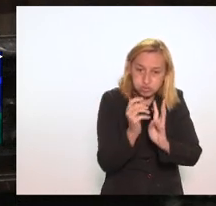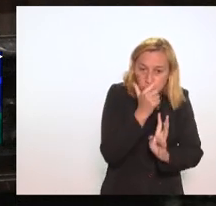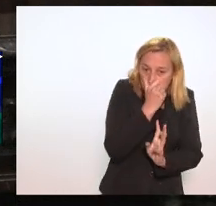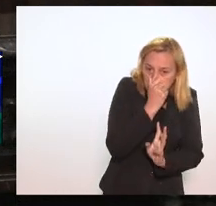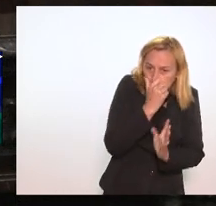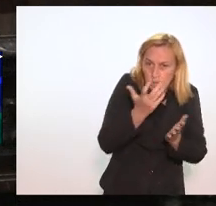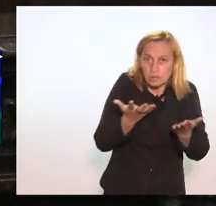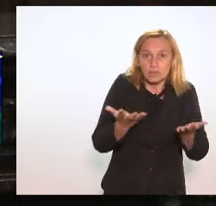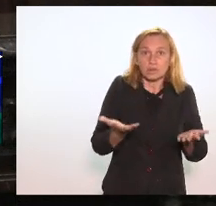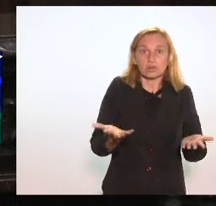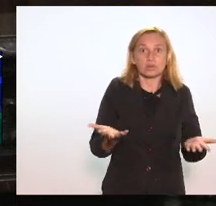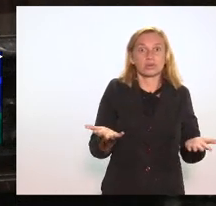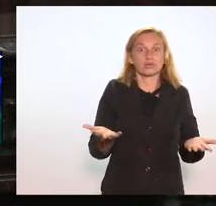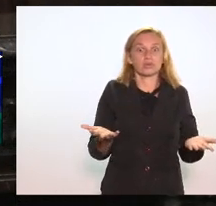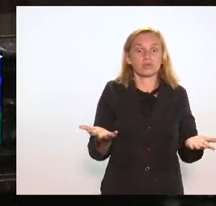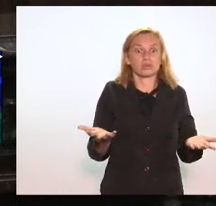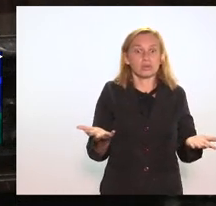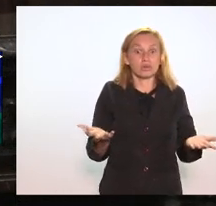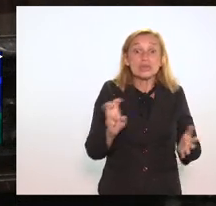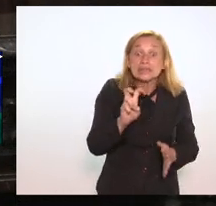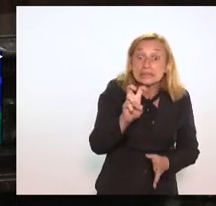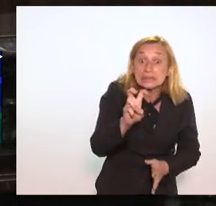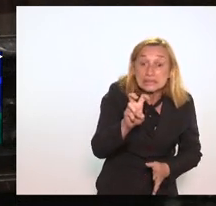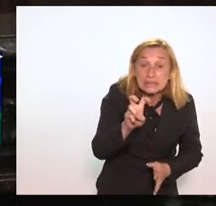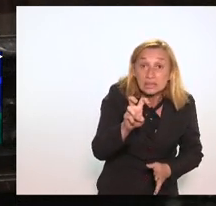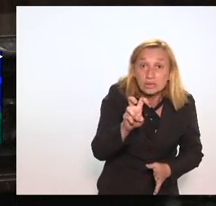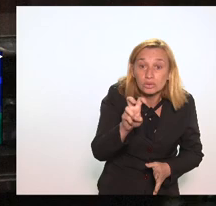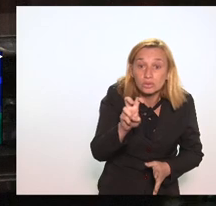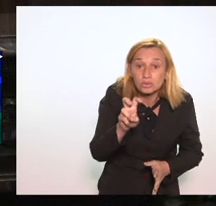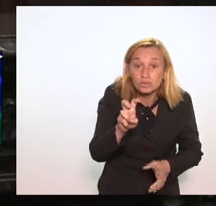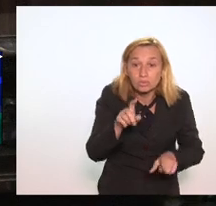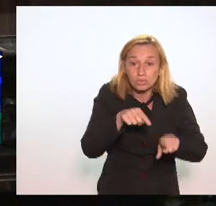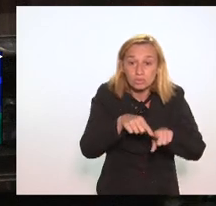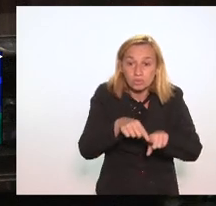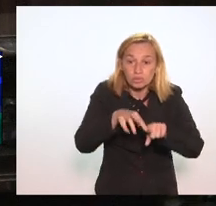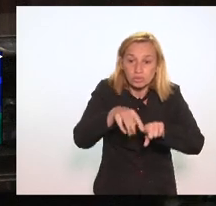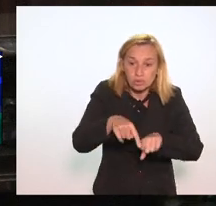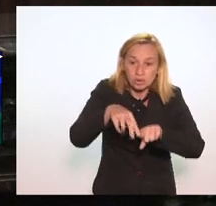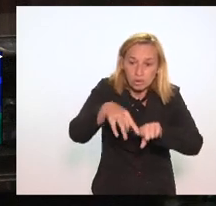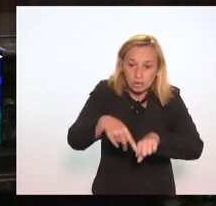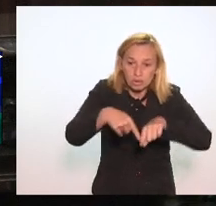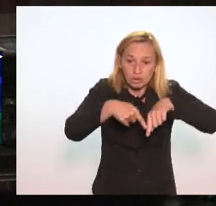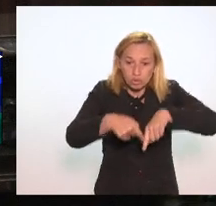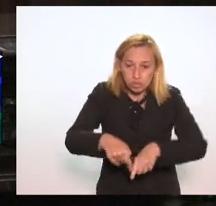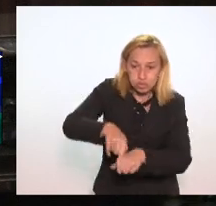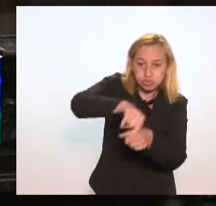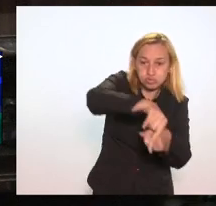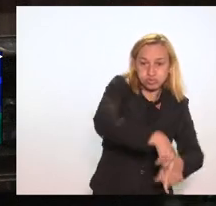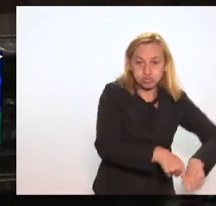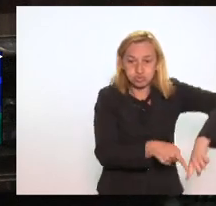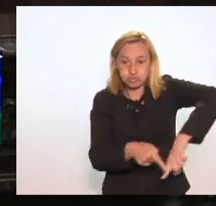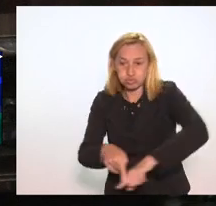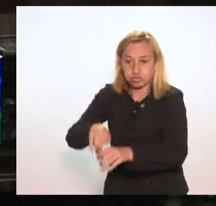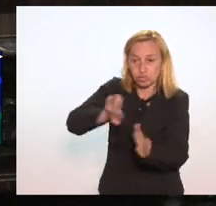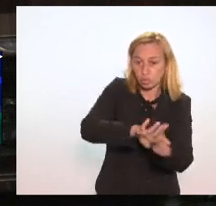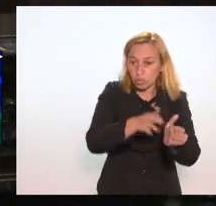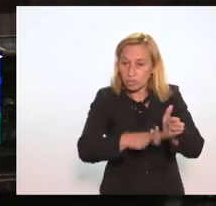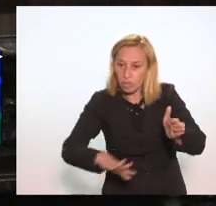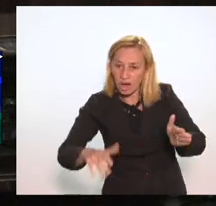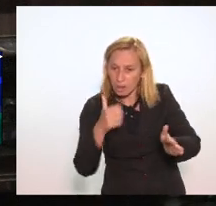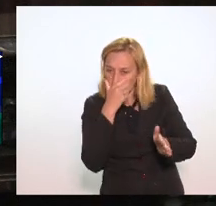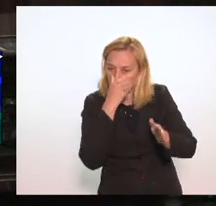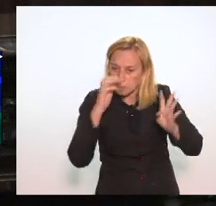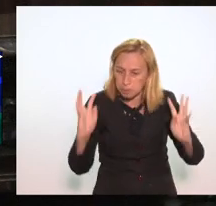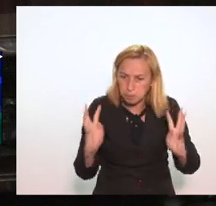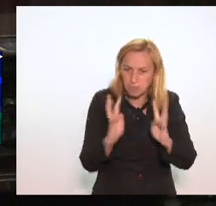E aí as cinco surfistas no mar fazendo aglomeração Você conhece alguma coisa